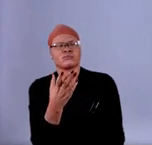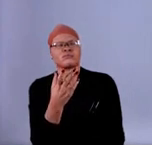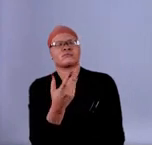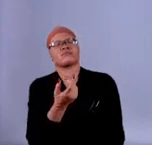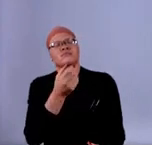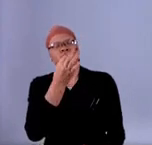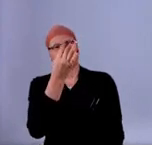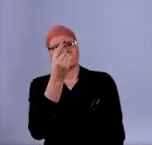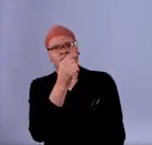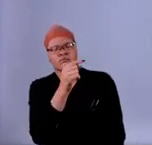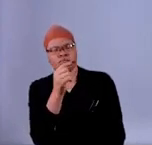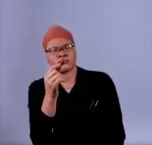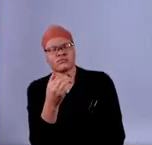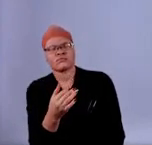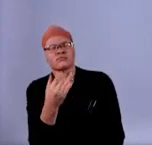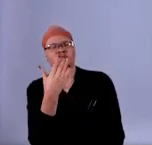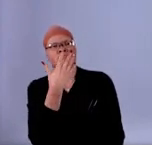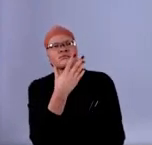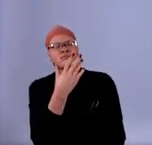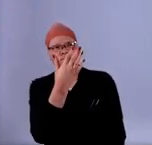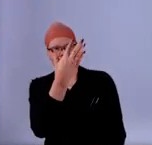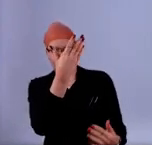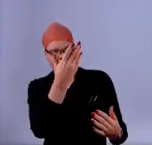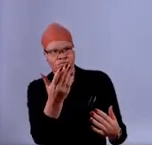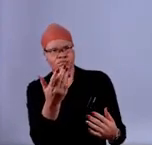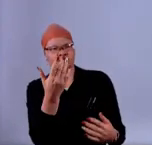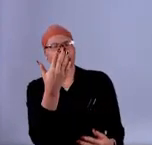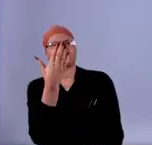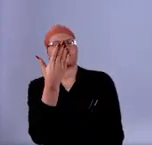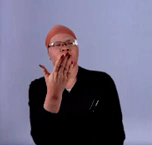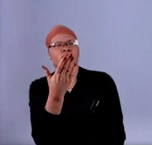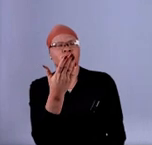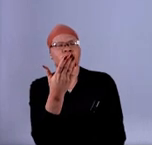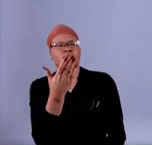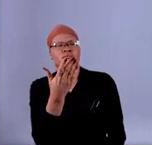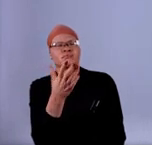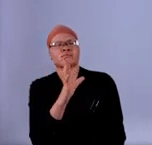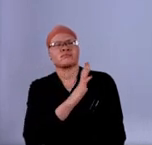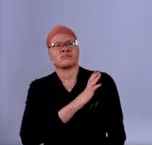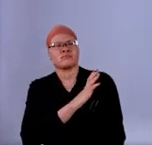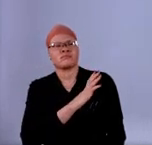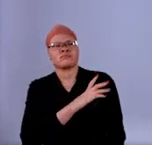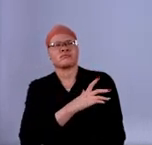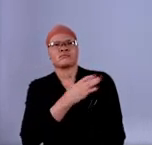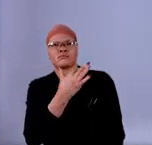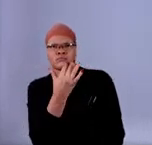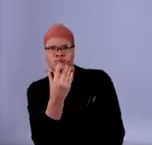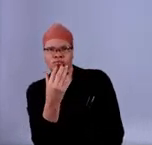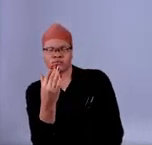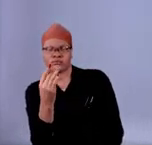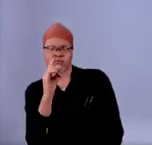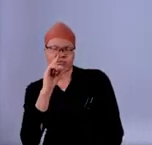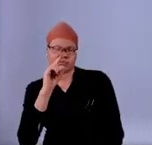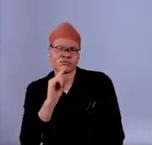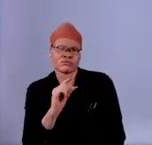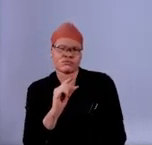as frações 5 sobre 8 6 sobre 21 e quatro sobre 9 tem os